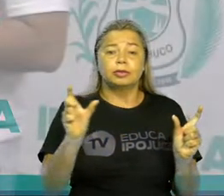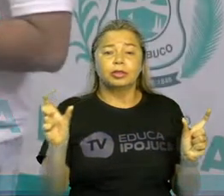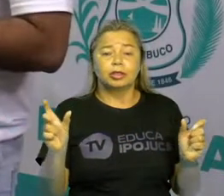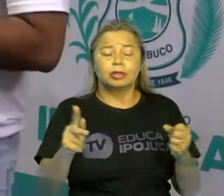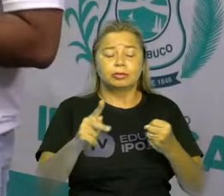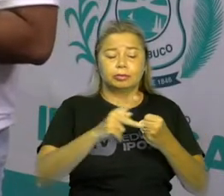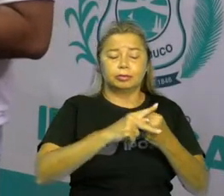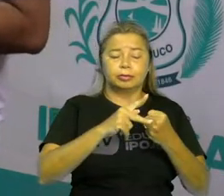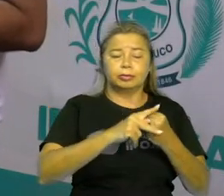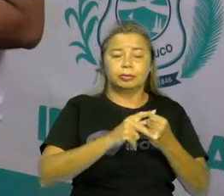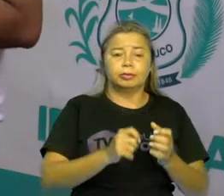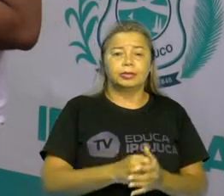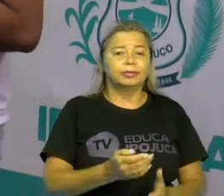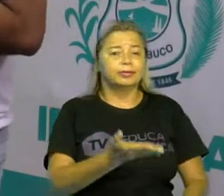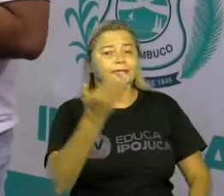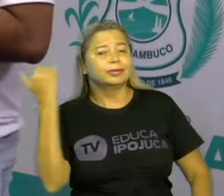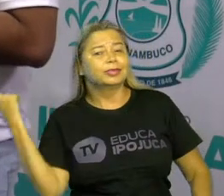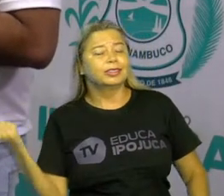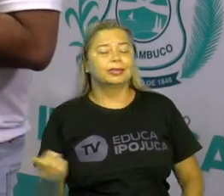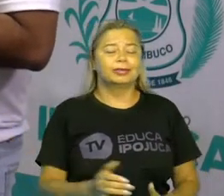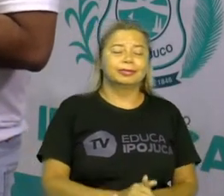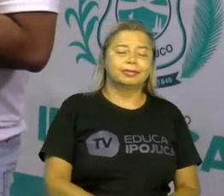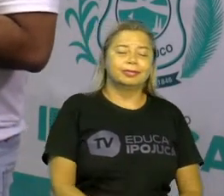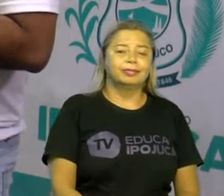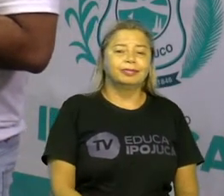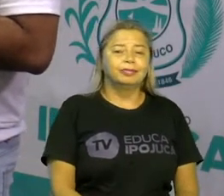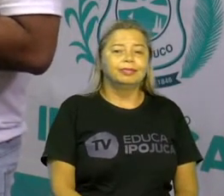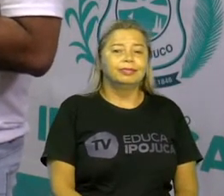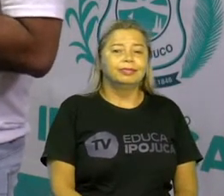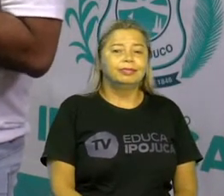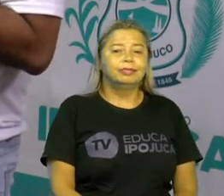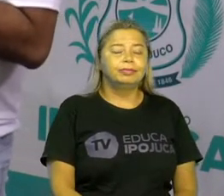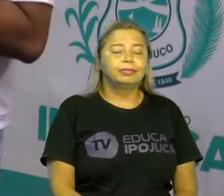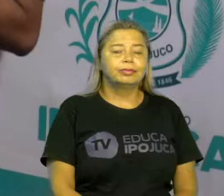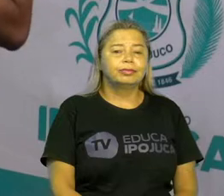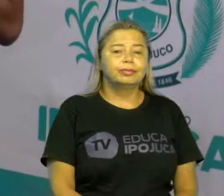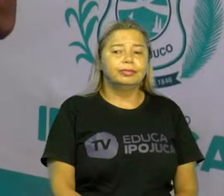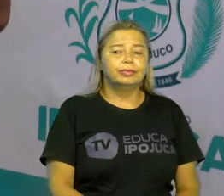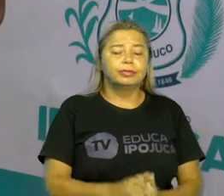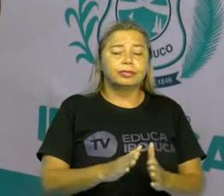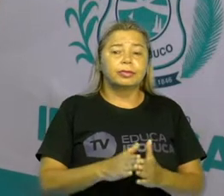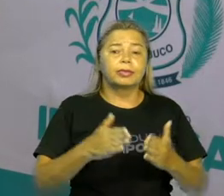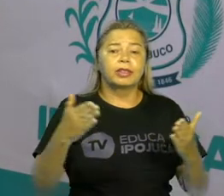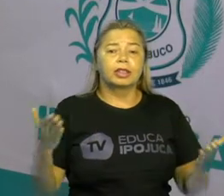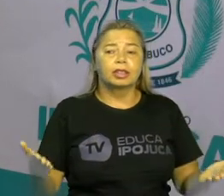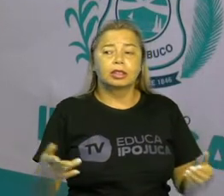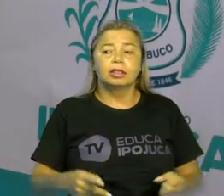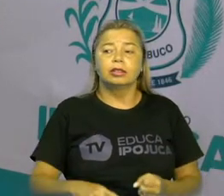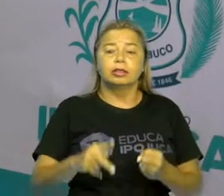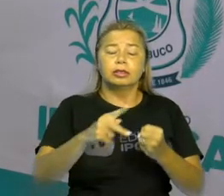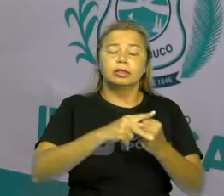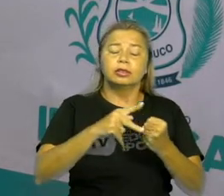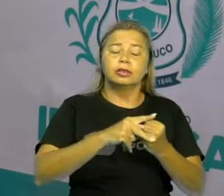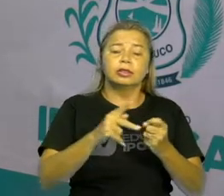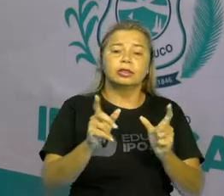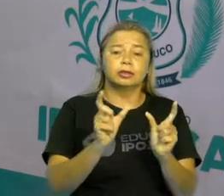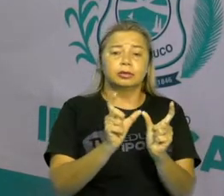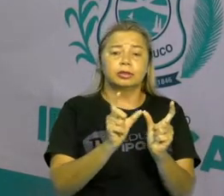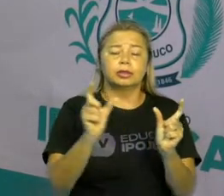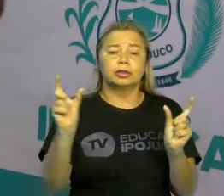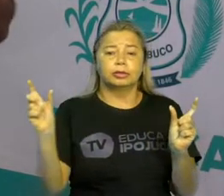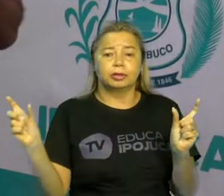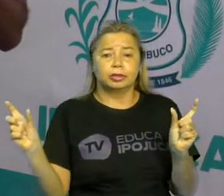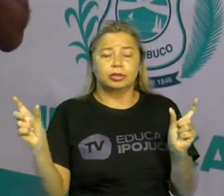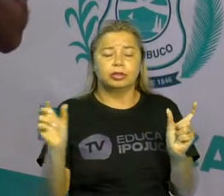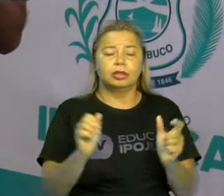go! Vamos lá! Então, os pronomes objeto, certo? Ao contrário dos